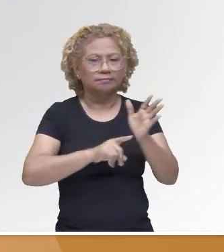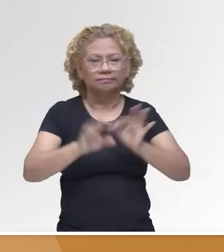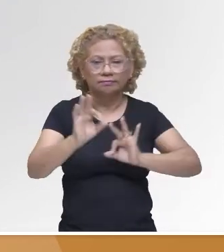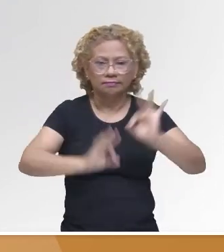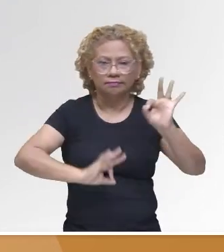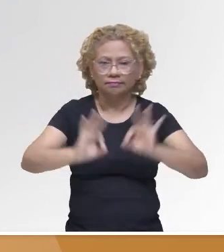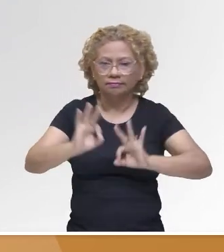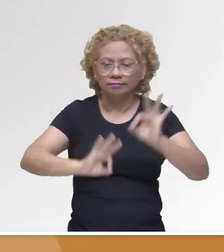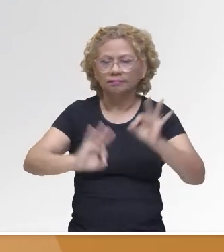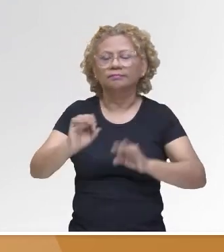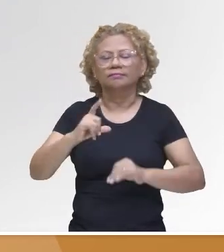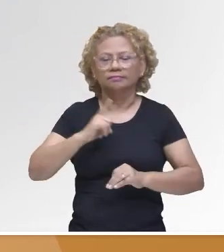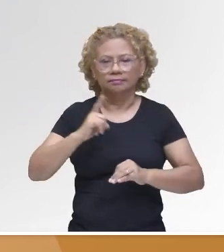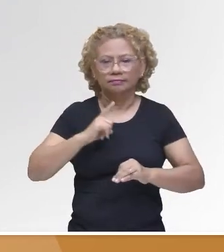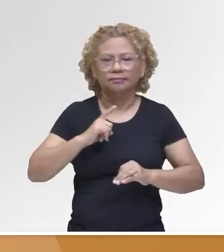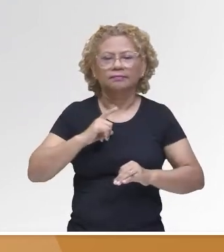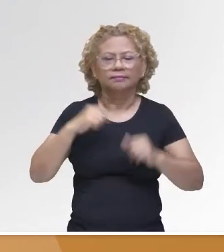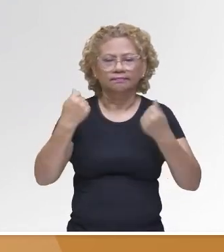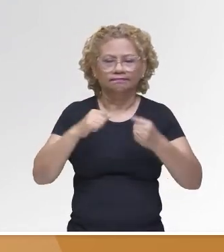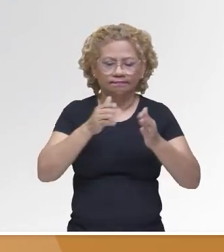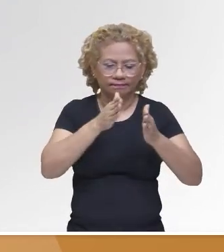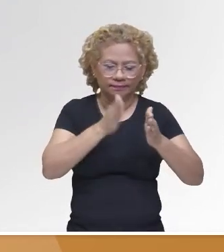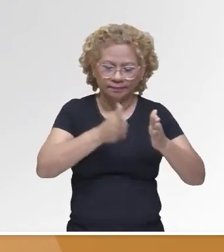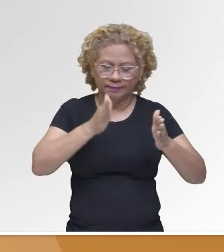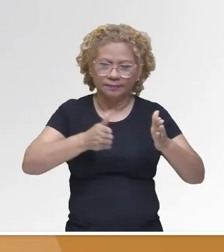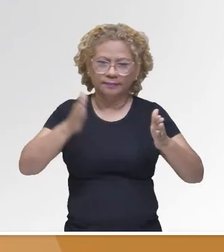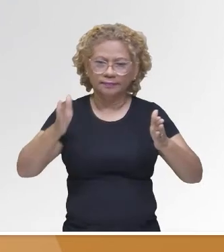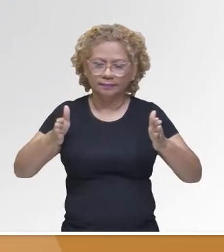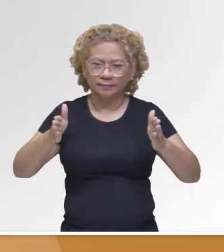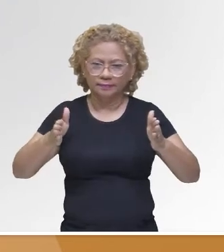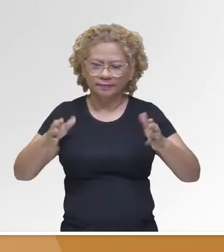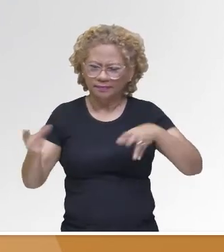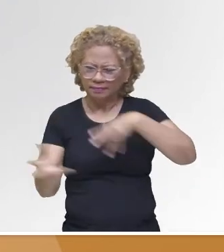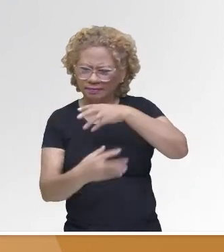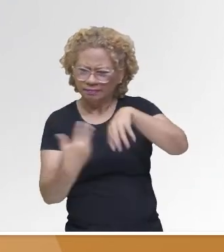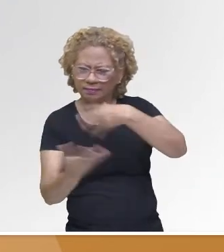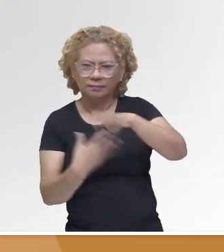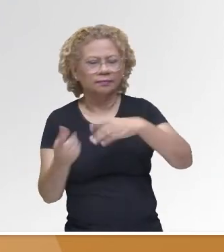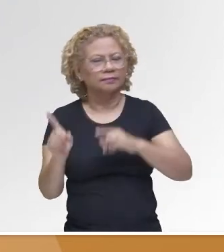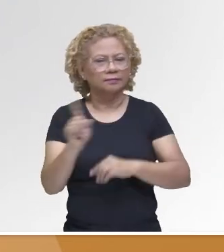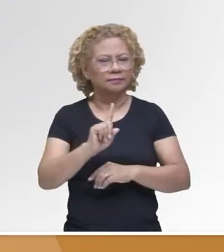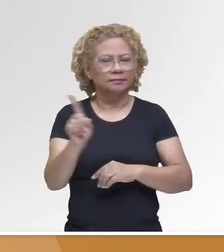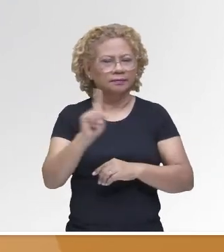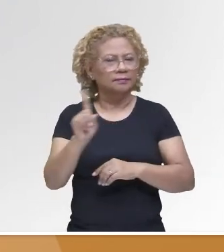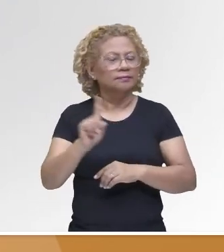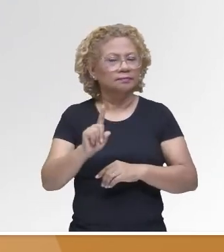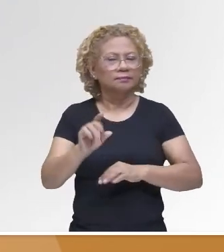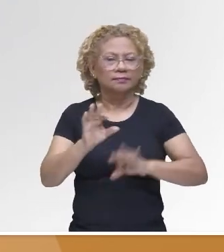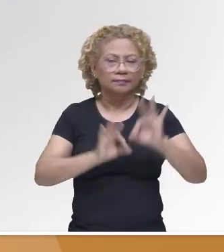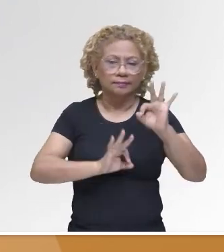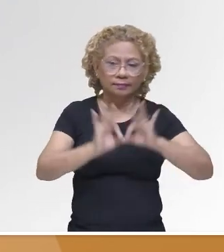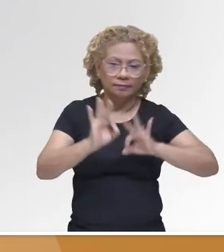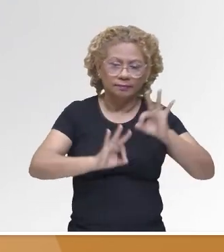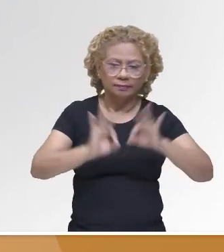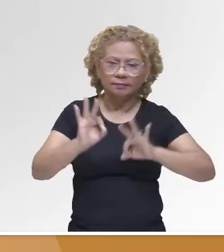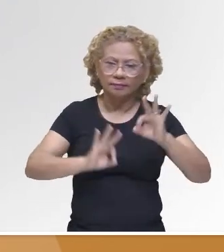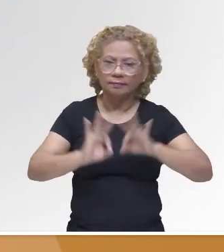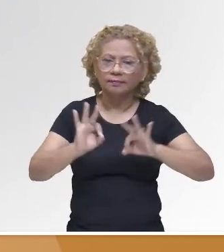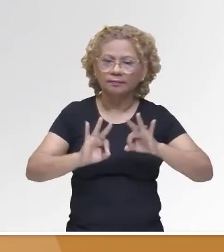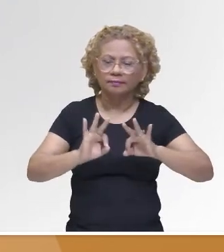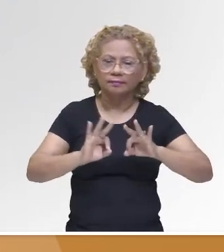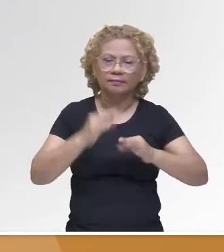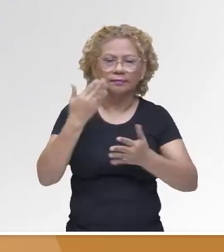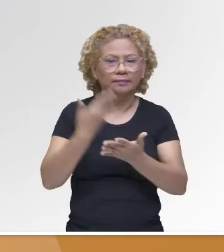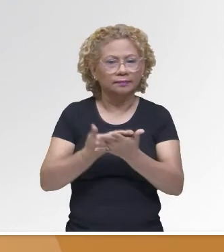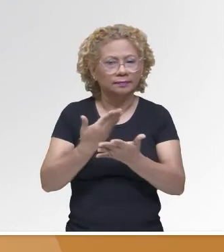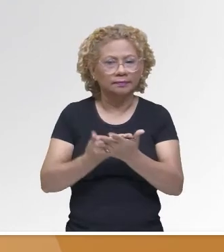sequência, e essa sequência ela não é aleatória, ela é organizada. Para quê? Para o